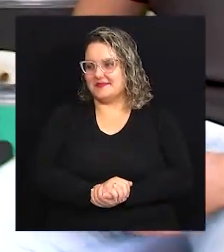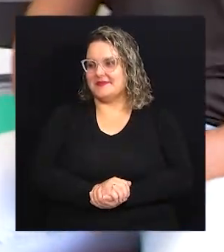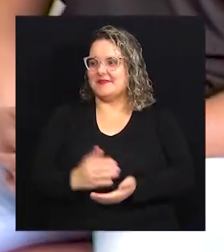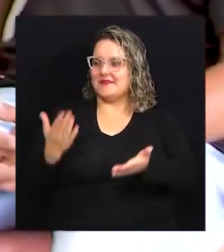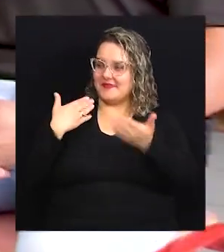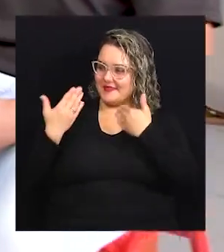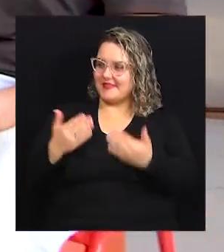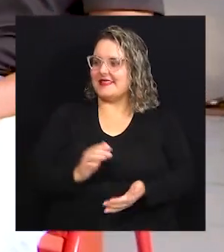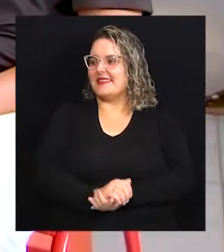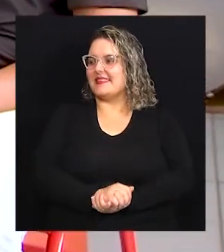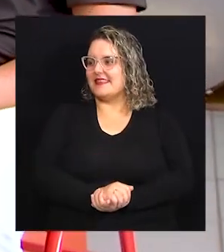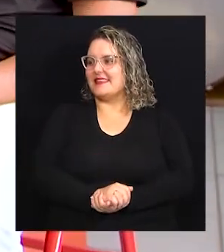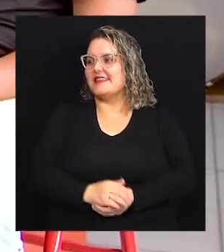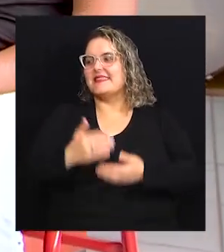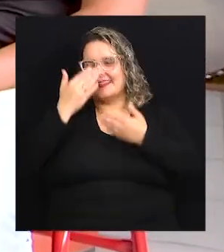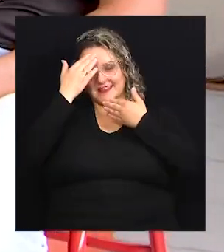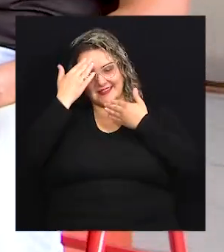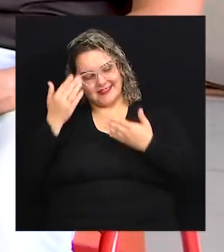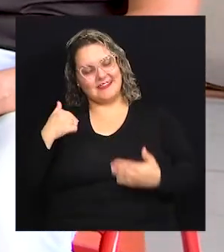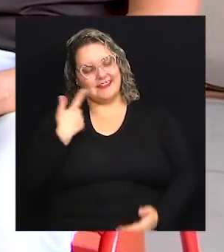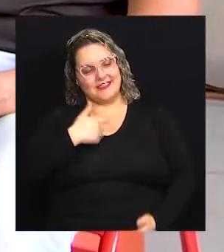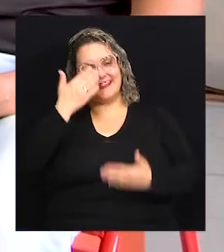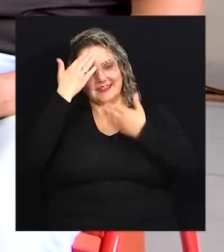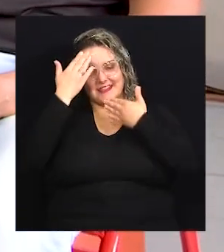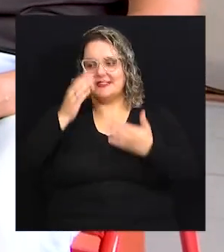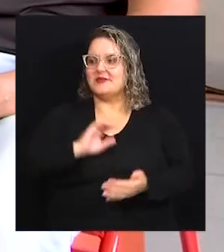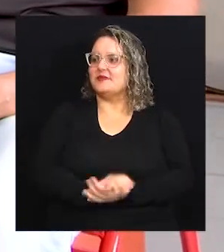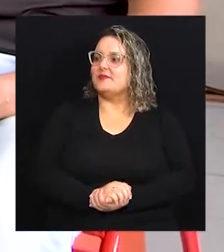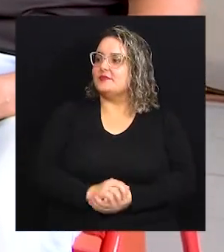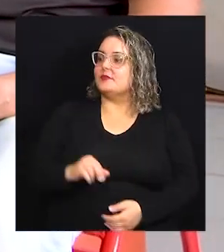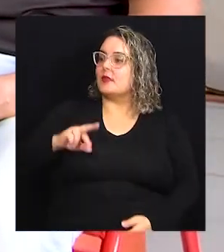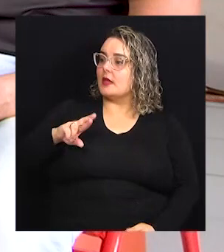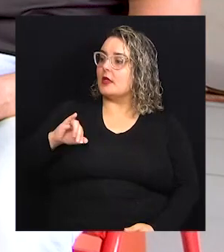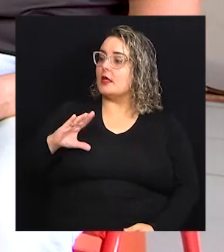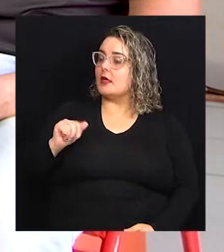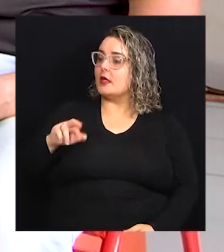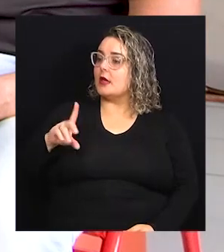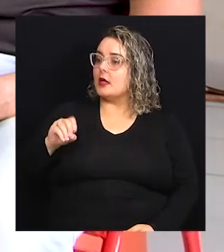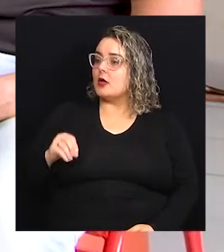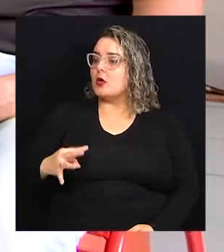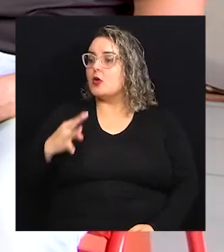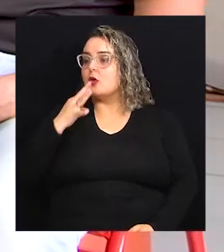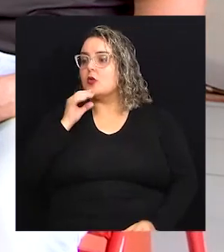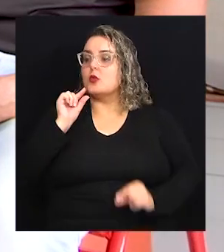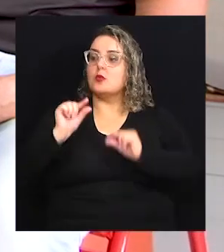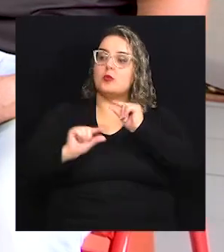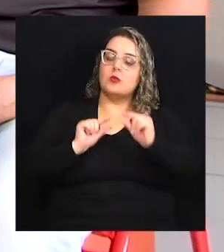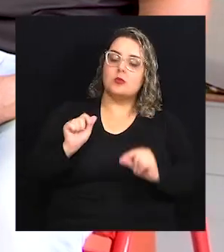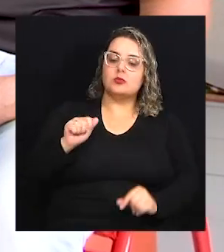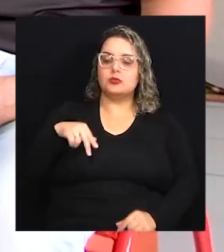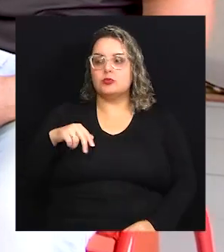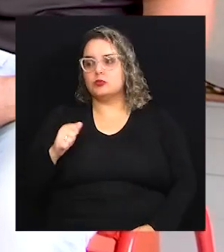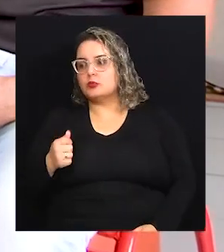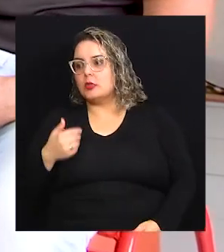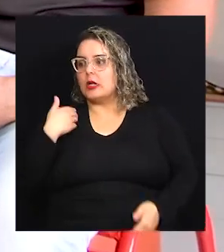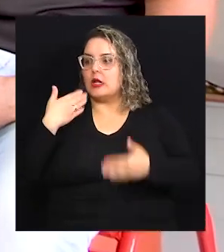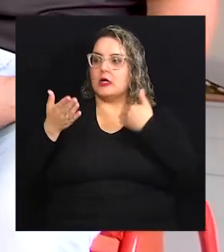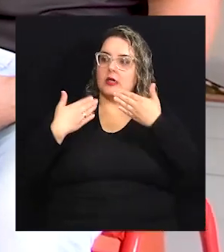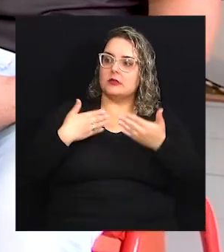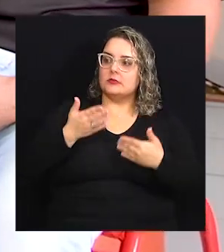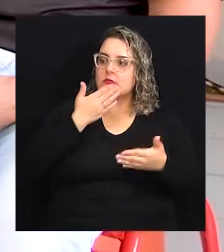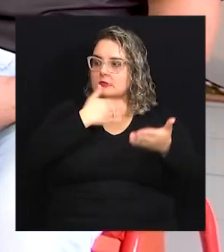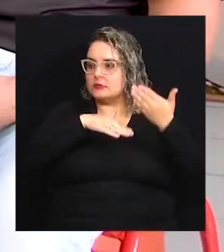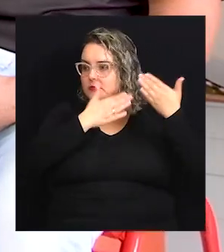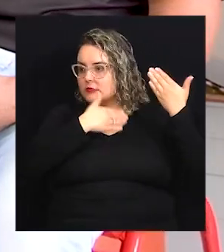Obrigada por tirar esse tempo para conversar com a gente. Muito obrigado a gente que agradece. E Ricardo, a gente conheceu um pouco da história do